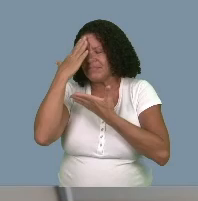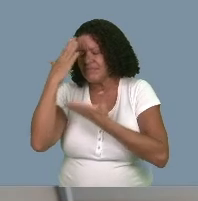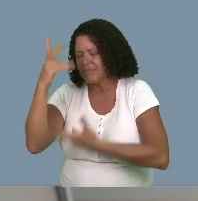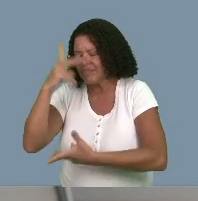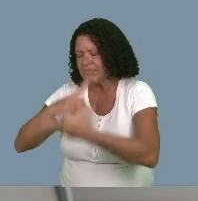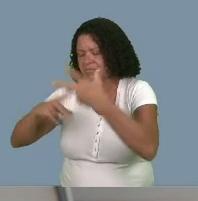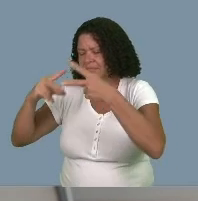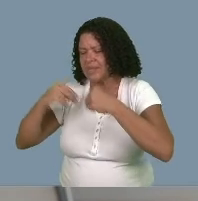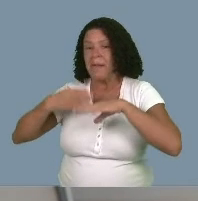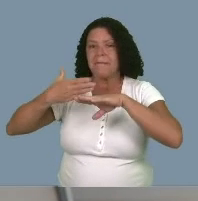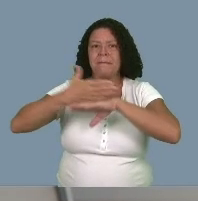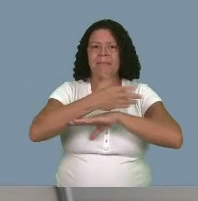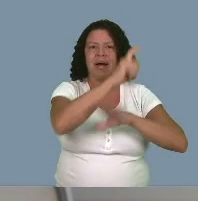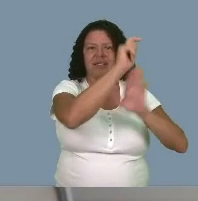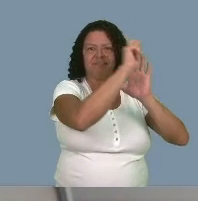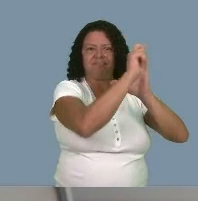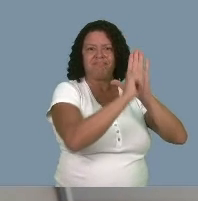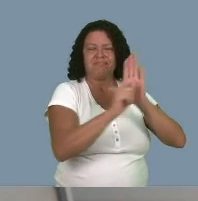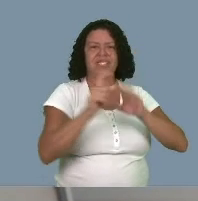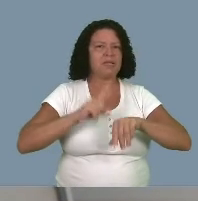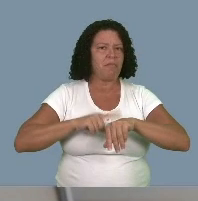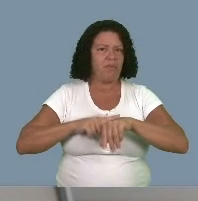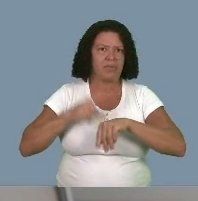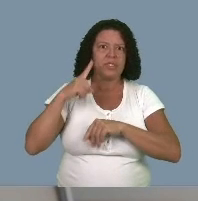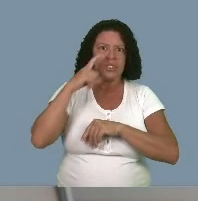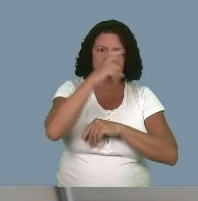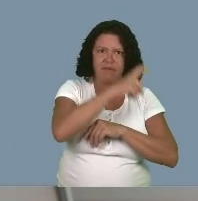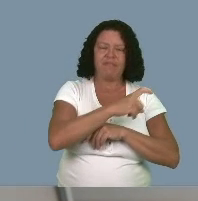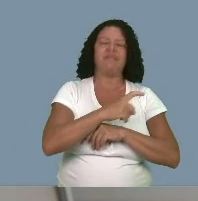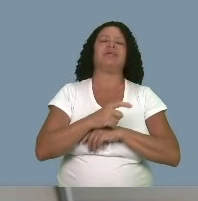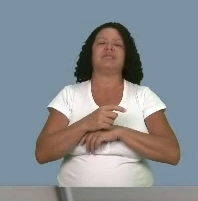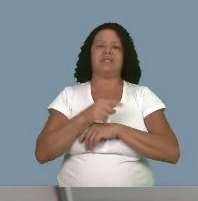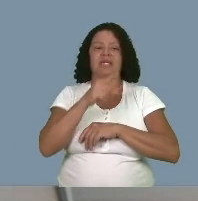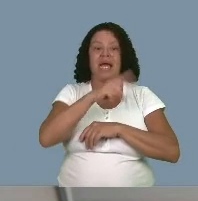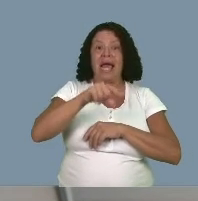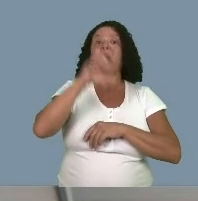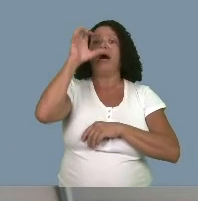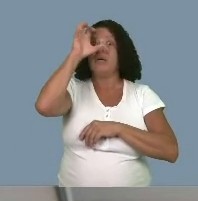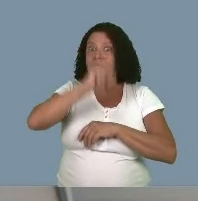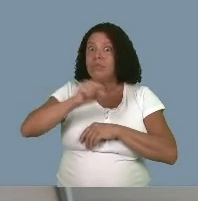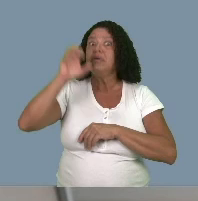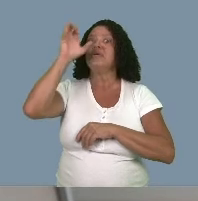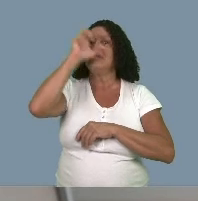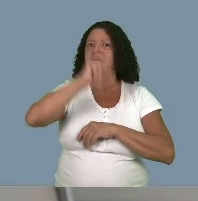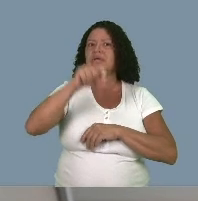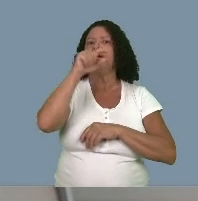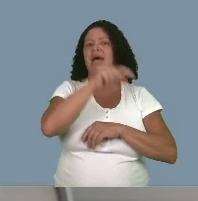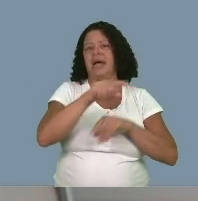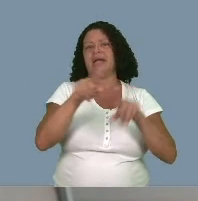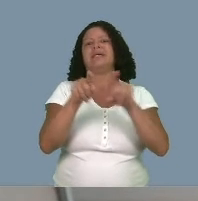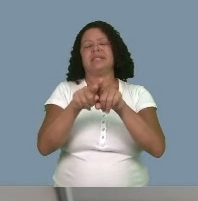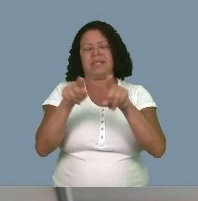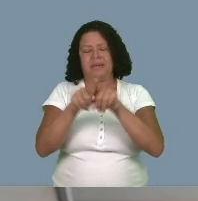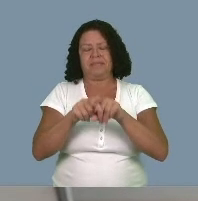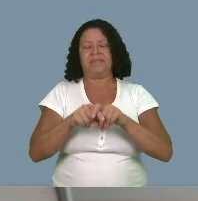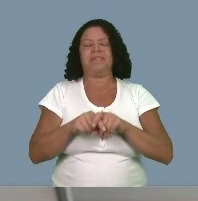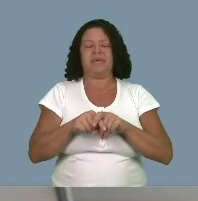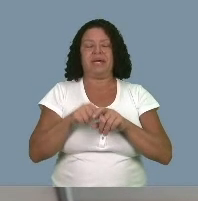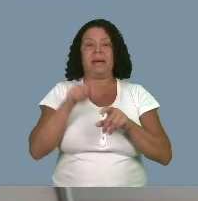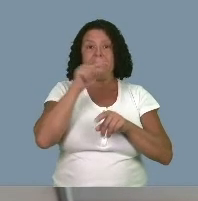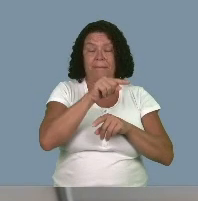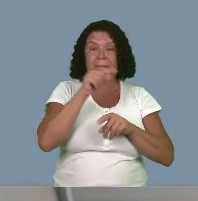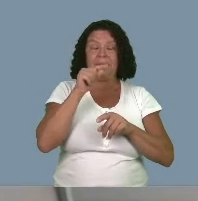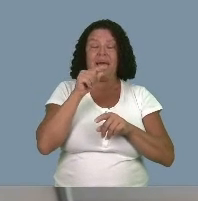possibilidade de participar dessas horas difíceis. E que com todo aprendizado que eles vão extrair disso, para que